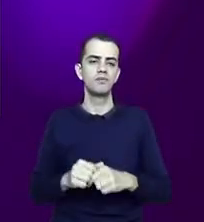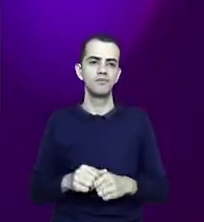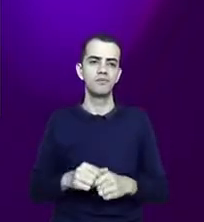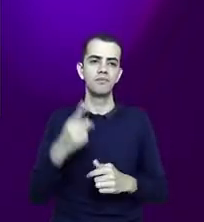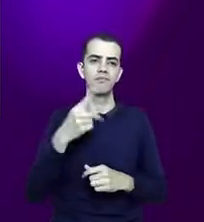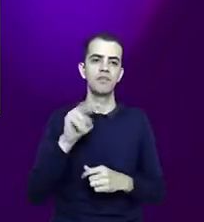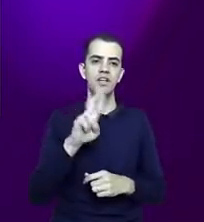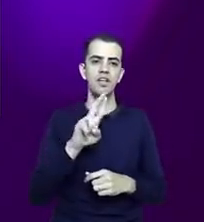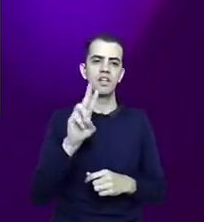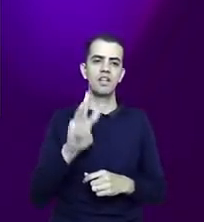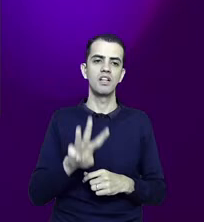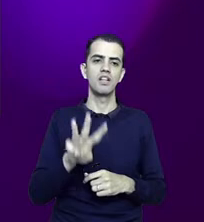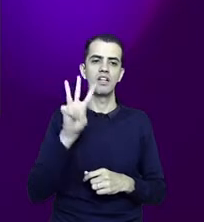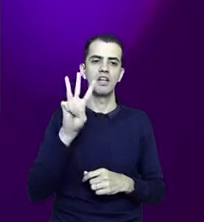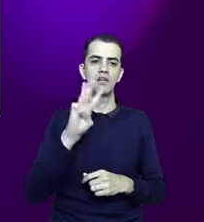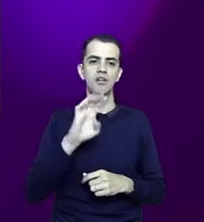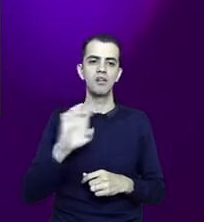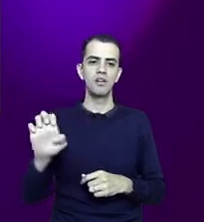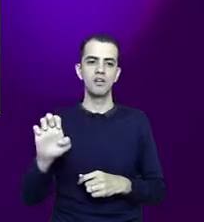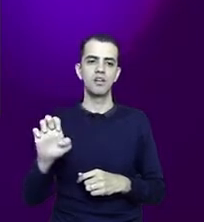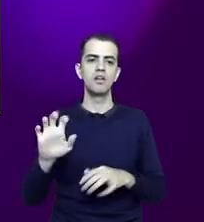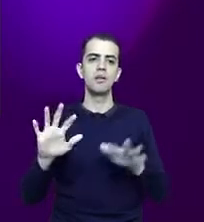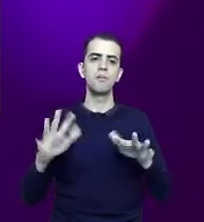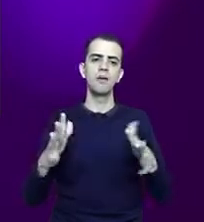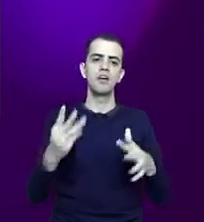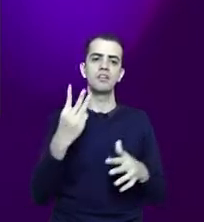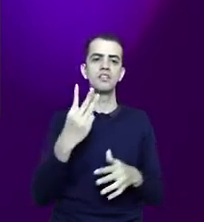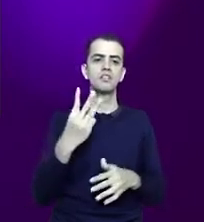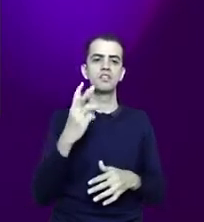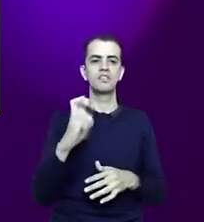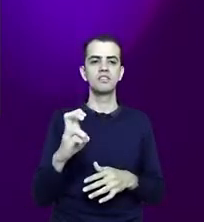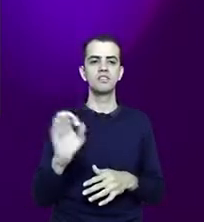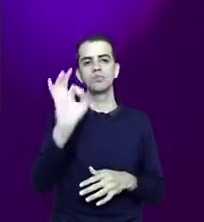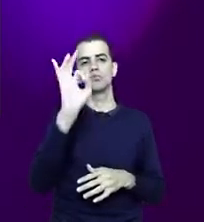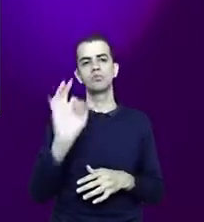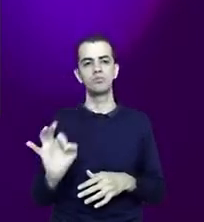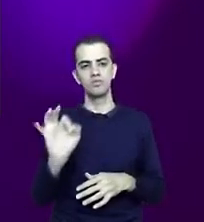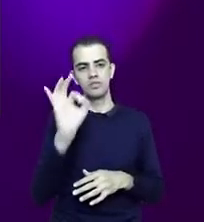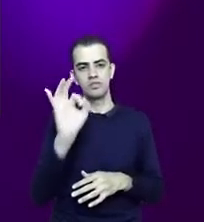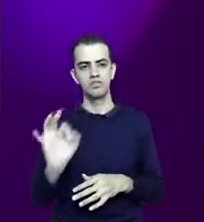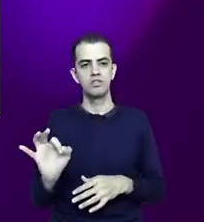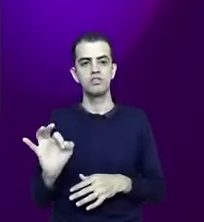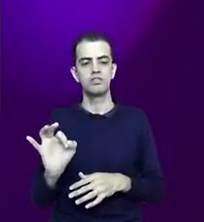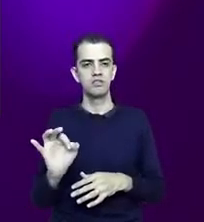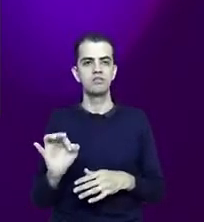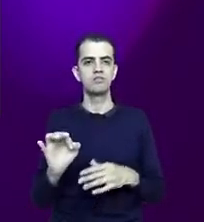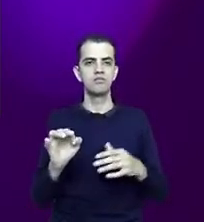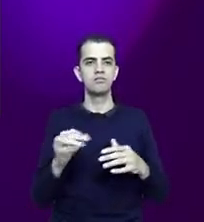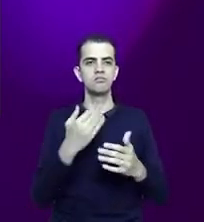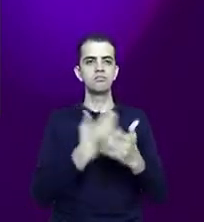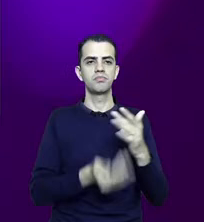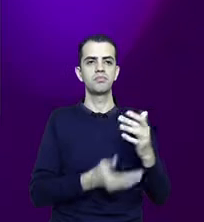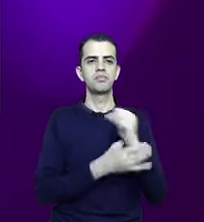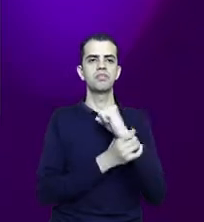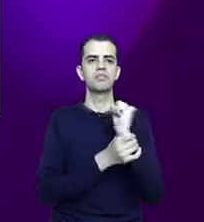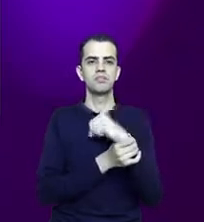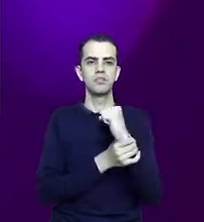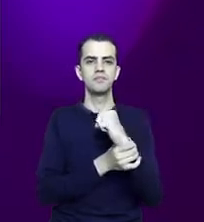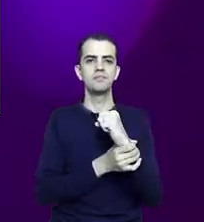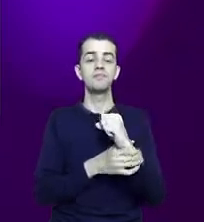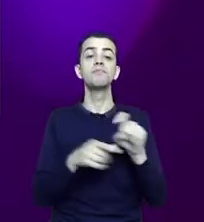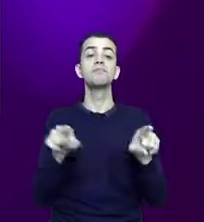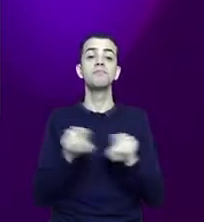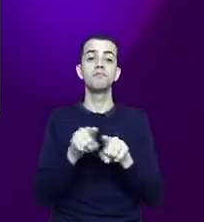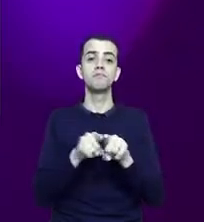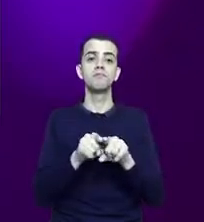PRWE, de mais ou menos 35% da atividade funcional do membro superior e do punho. E tinha uma diminuição de